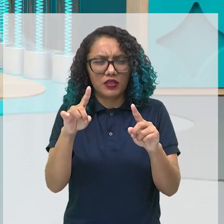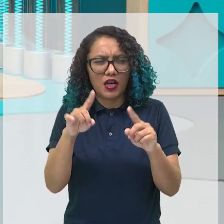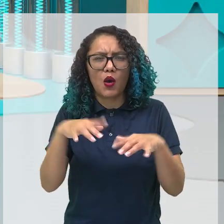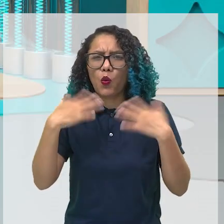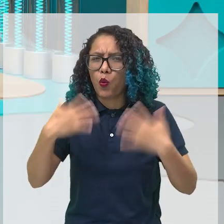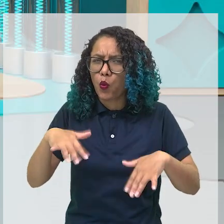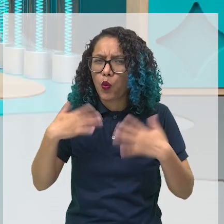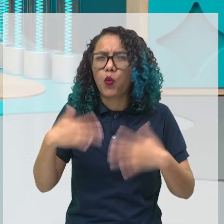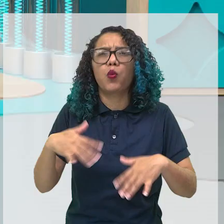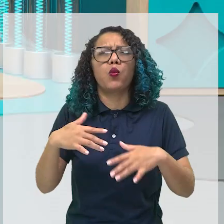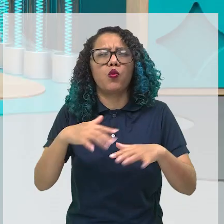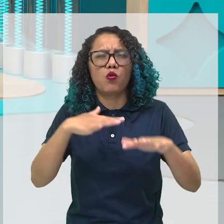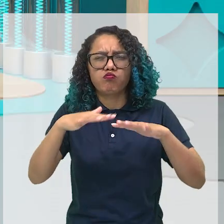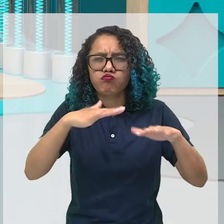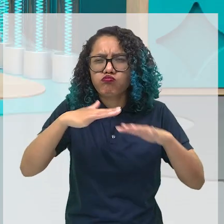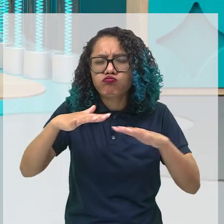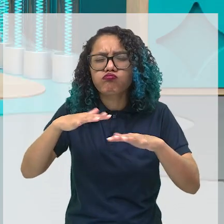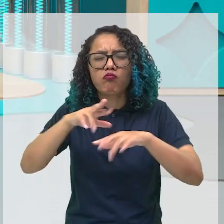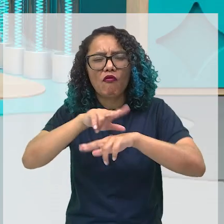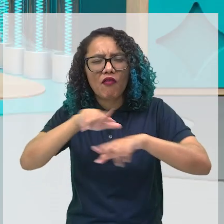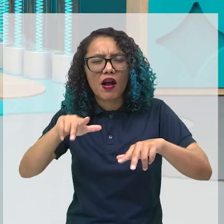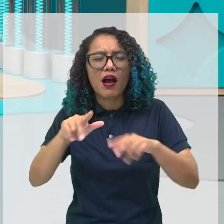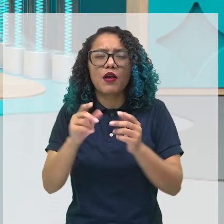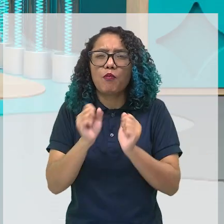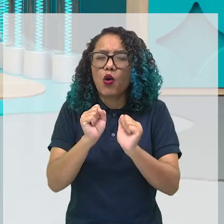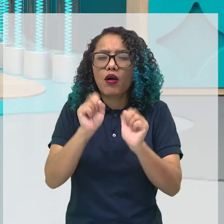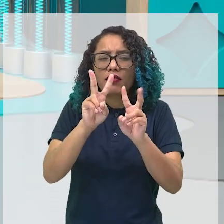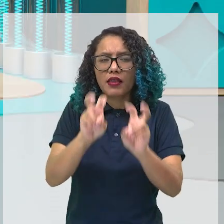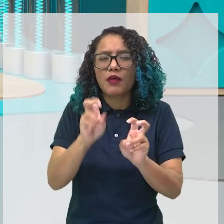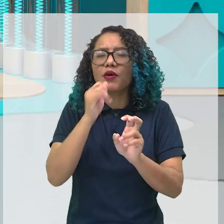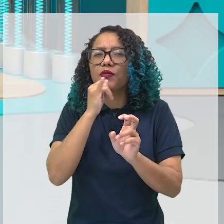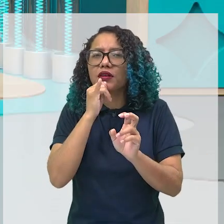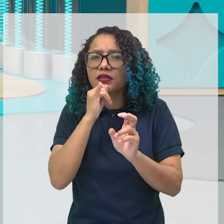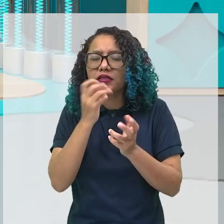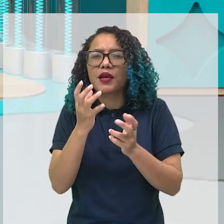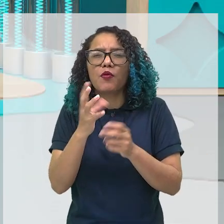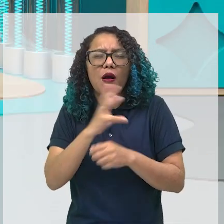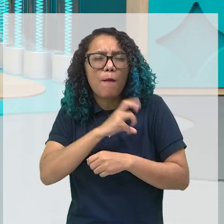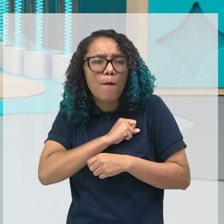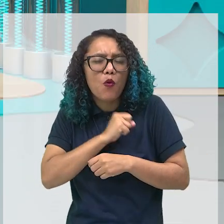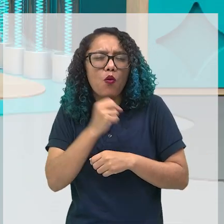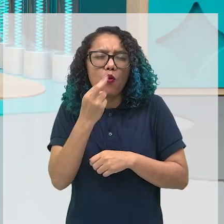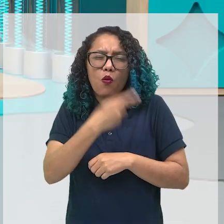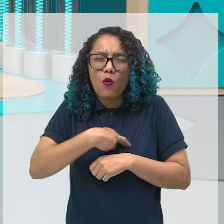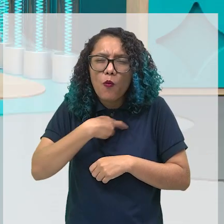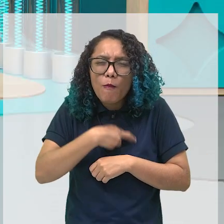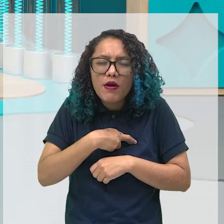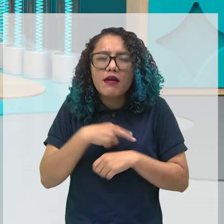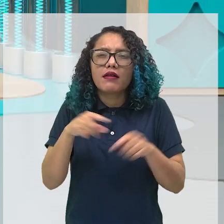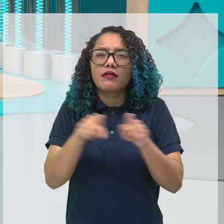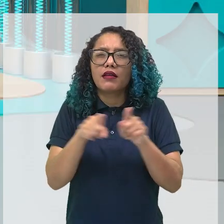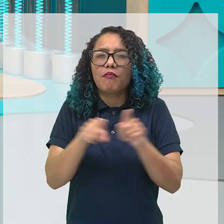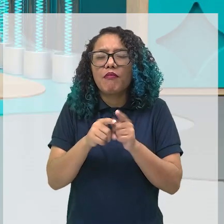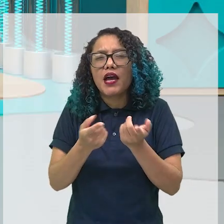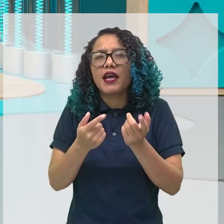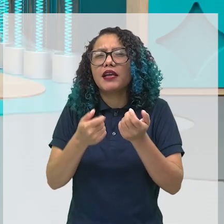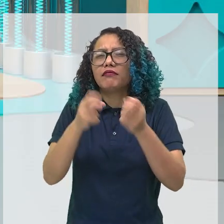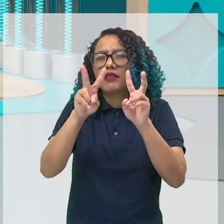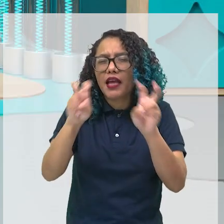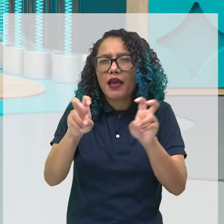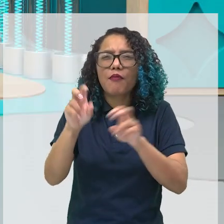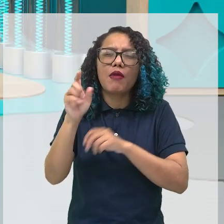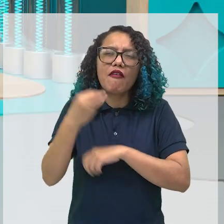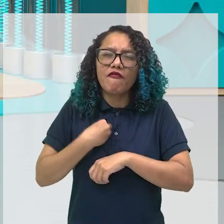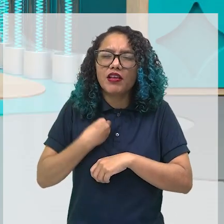letras contadas ali, né, canções de amor, canções de romance, algumas canções trazendo um pouco do cotidiano, falando